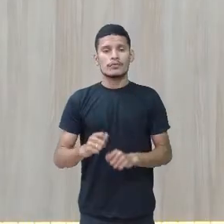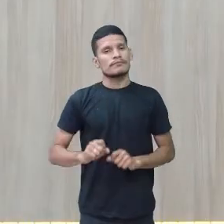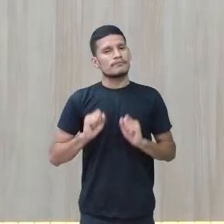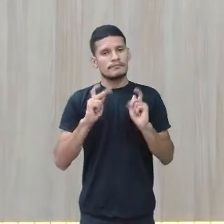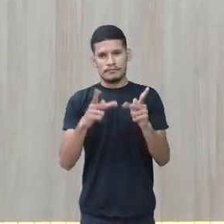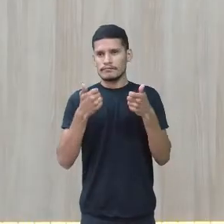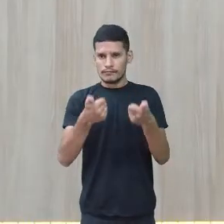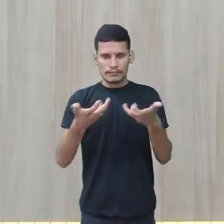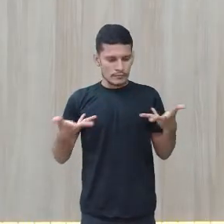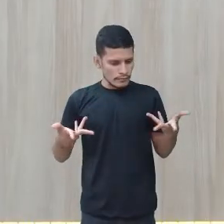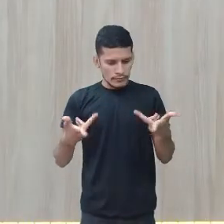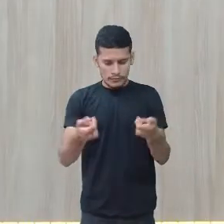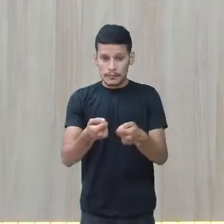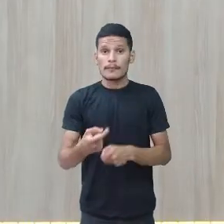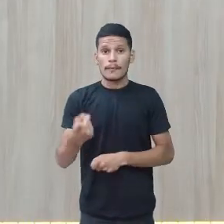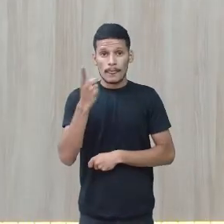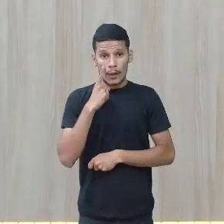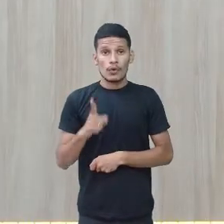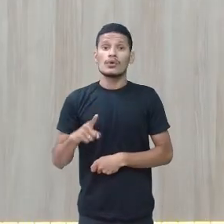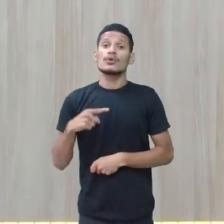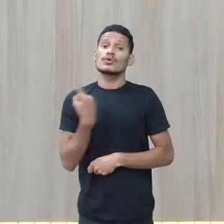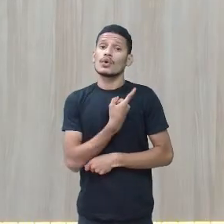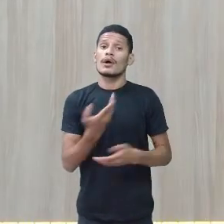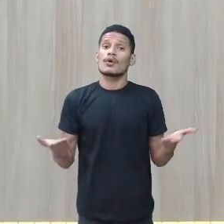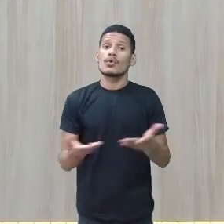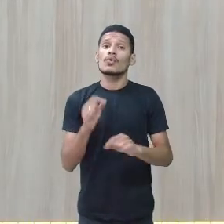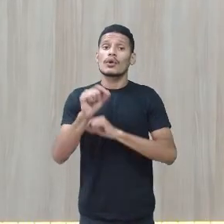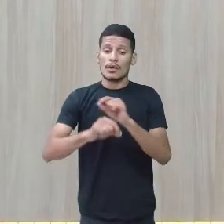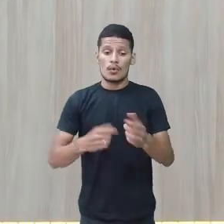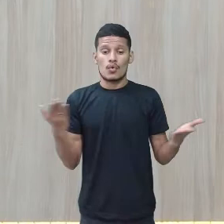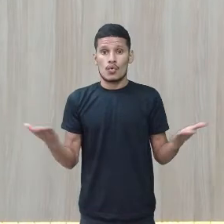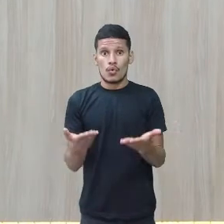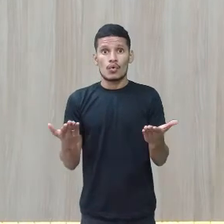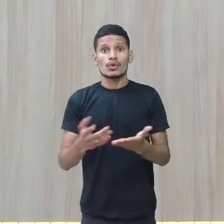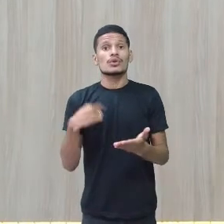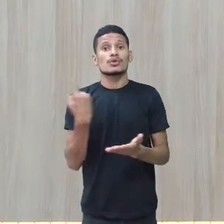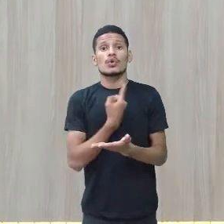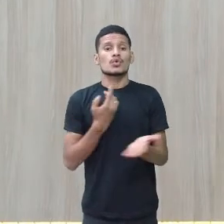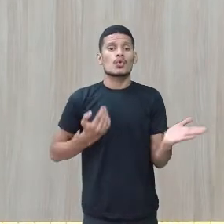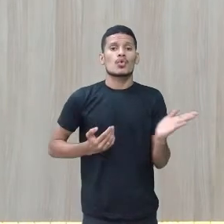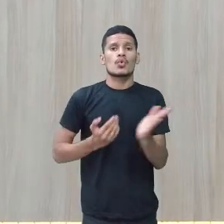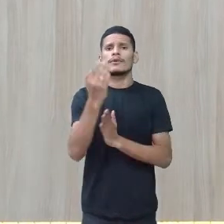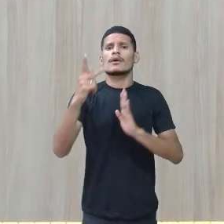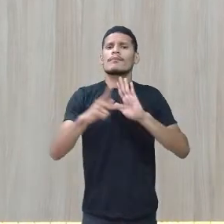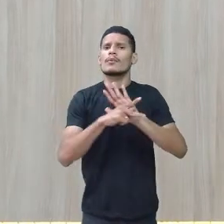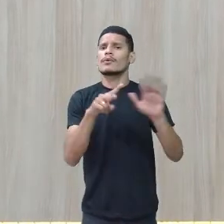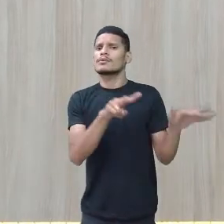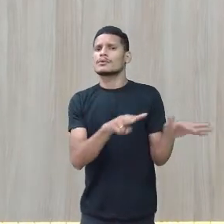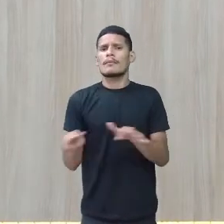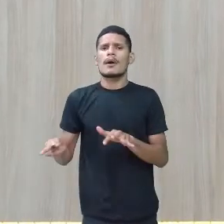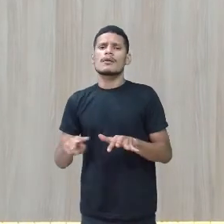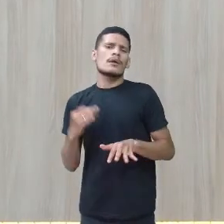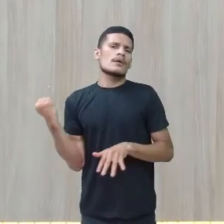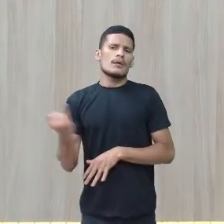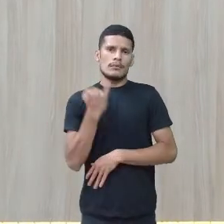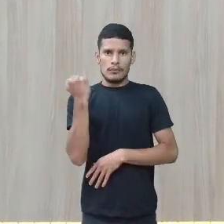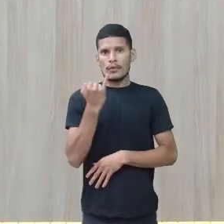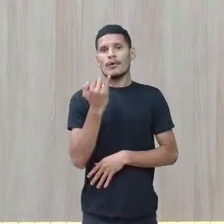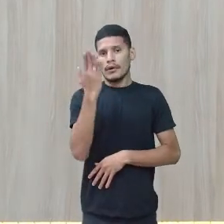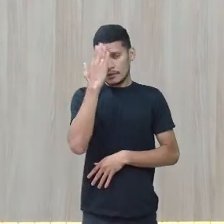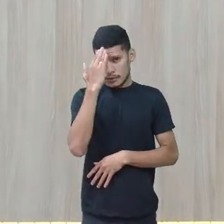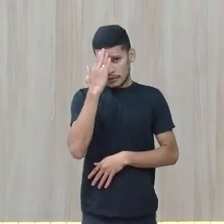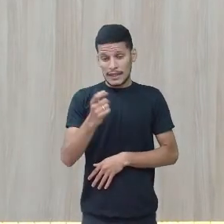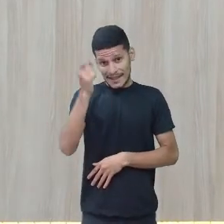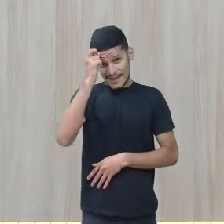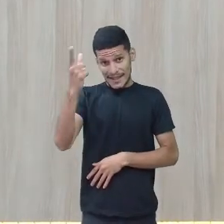fluindo, Pode né? continuar. Bom, gente, hoje eu vou dar o pontapé inicial numa semana muito importante,